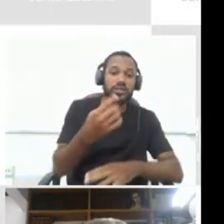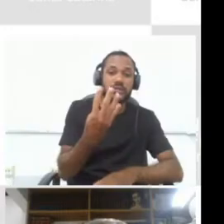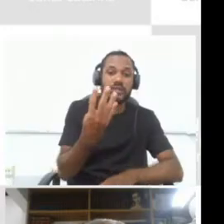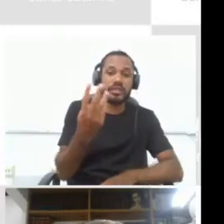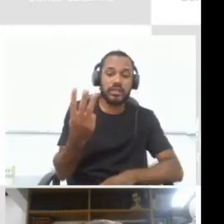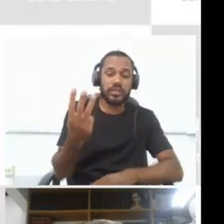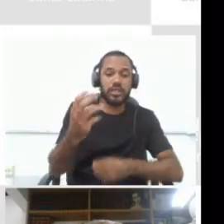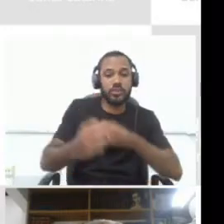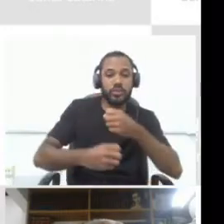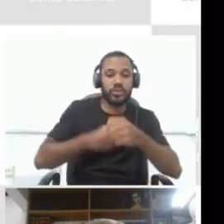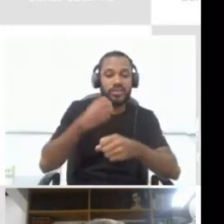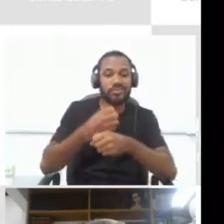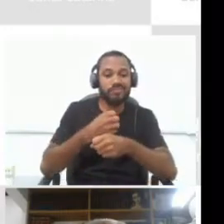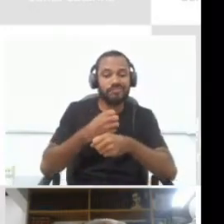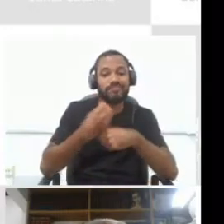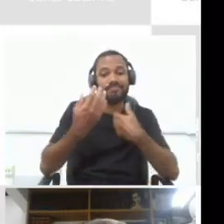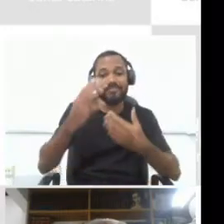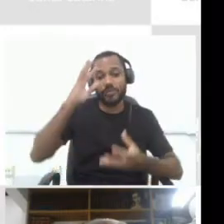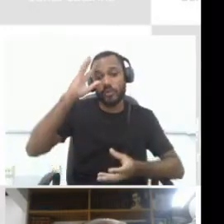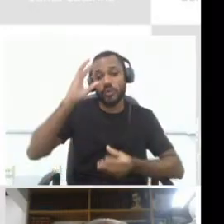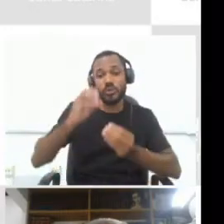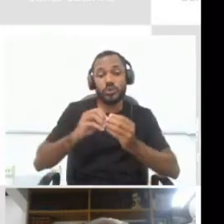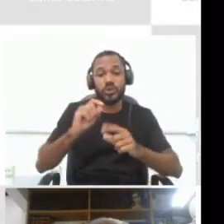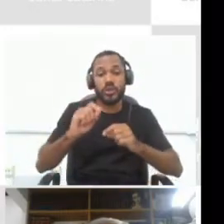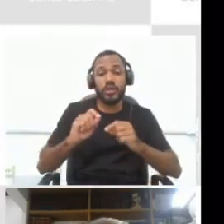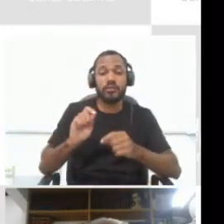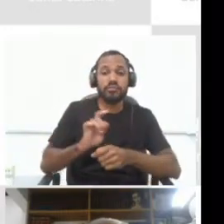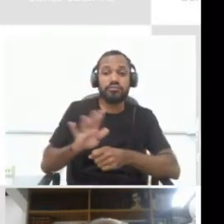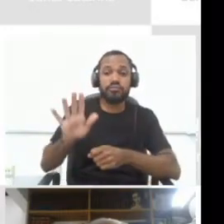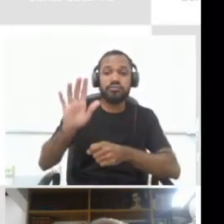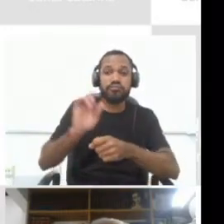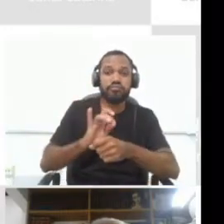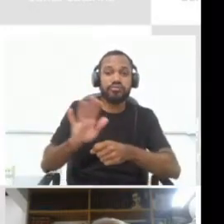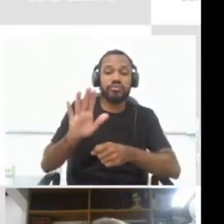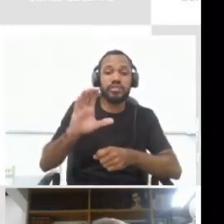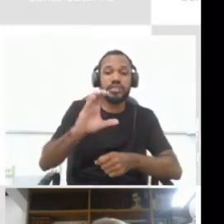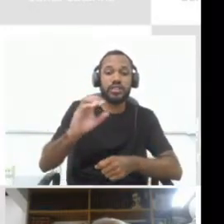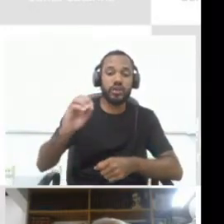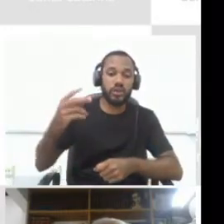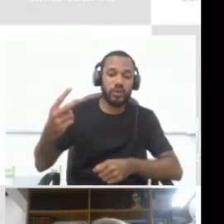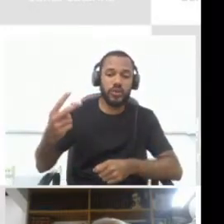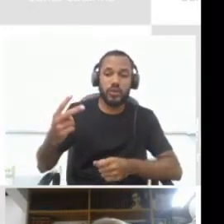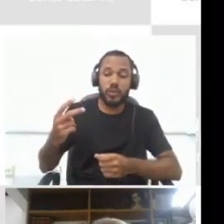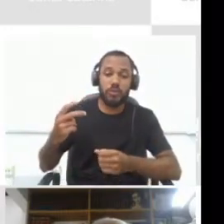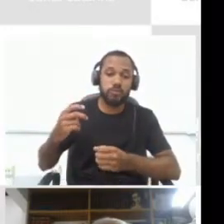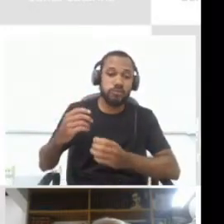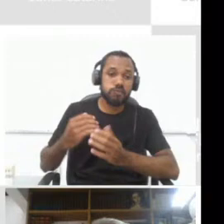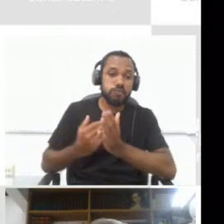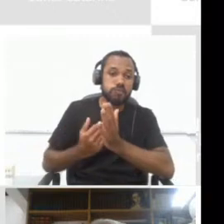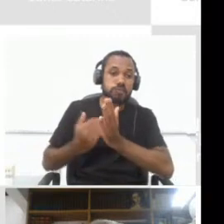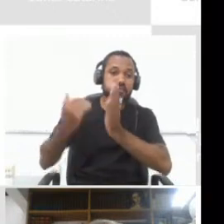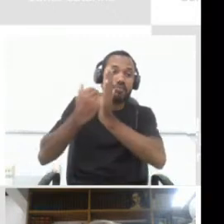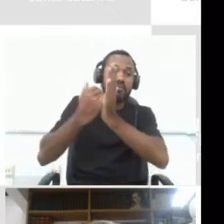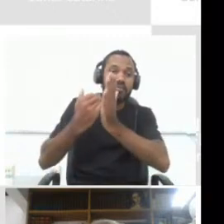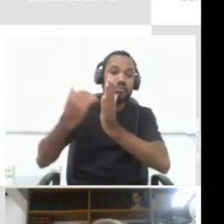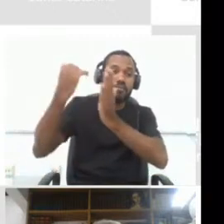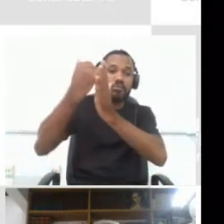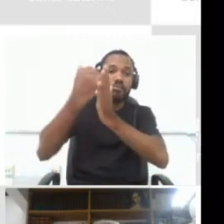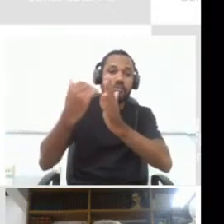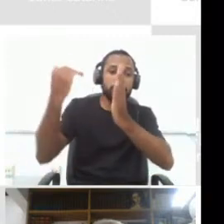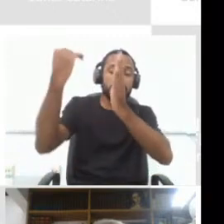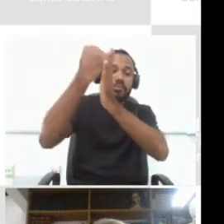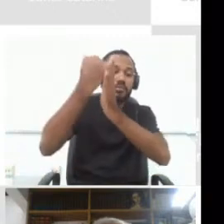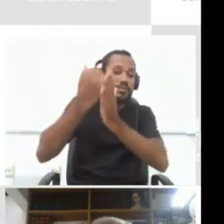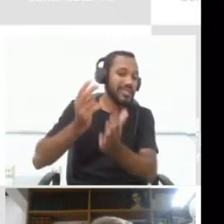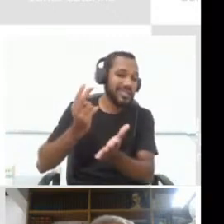na média. Né? Ou seja, a velocidade multiplica-se por 2,7 em 5 décadas. Dessa década para essa década, a